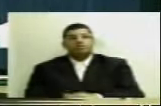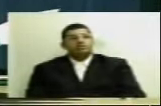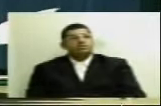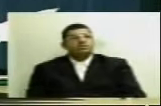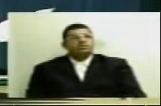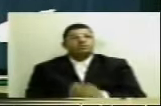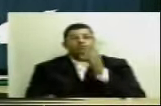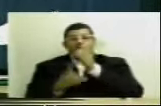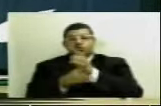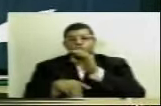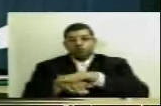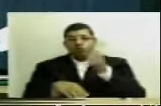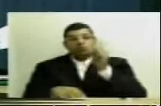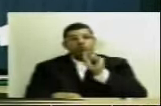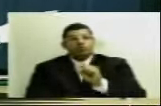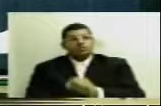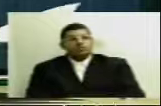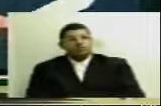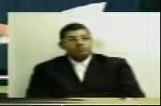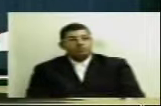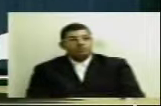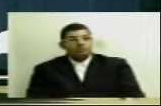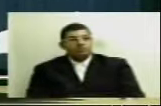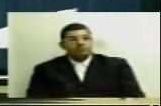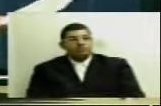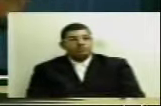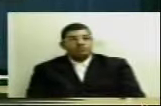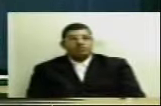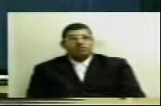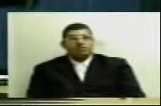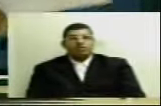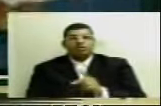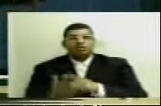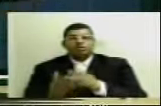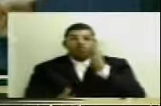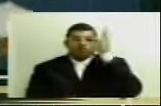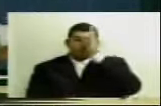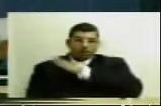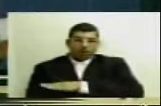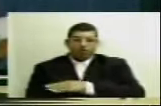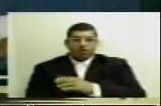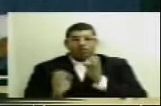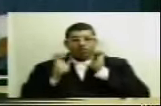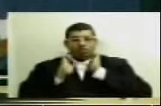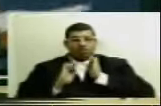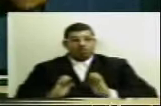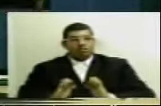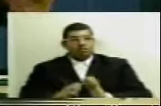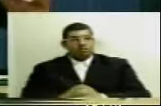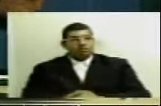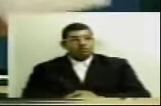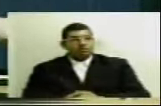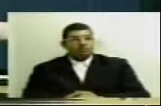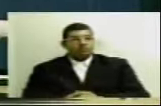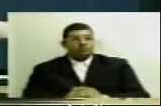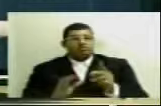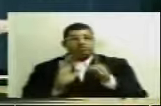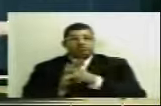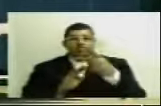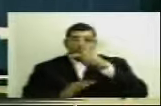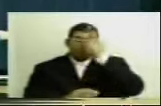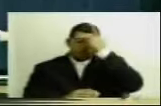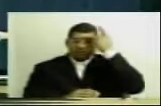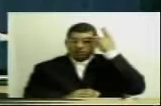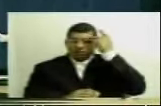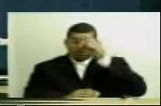configuram. Mas mais do que isso, deputada Conceição, diante da aberração moral e ética por parte desse cidadão